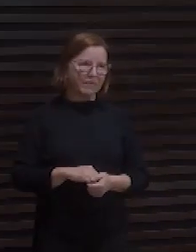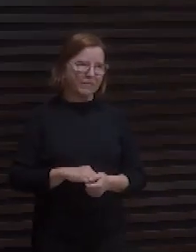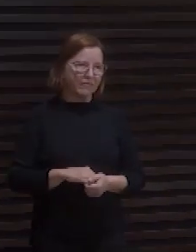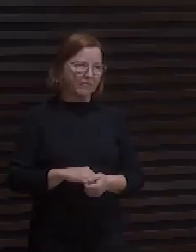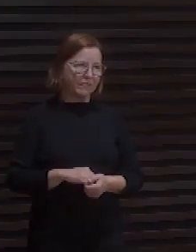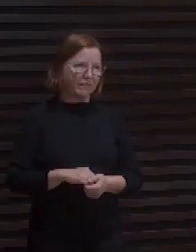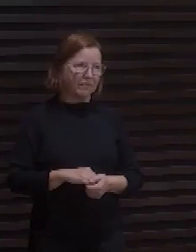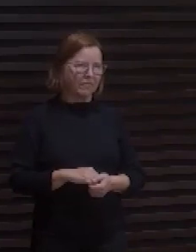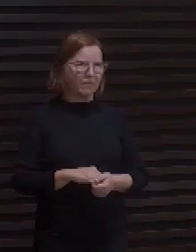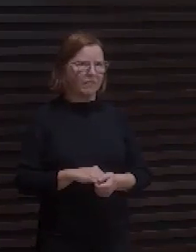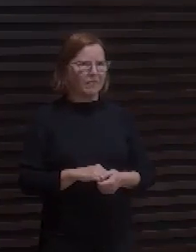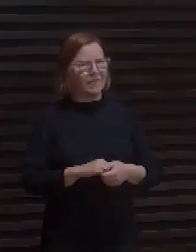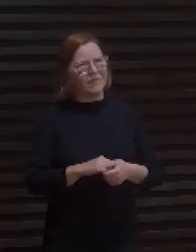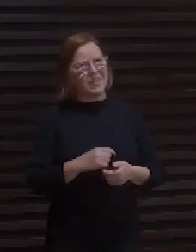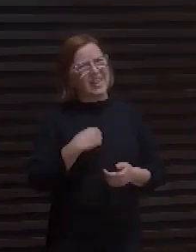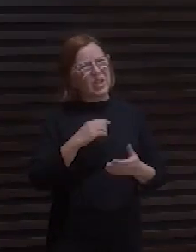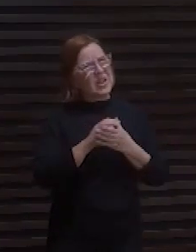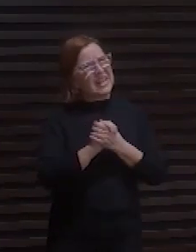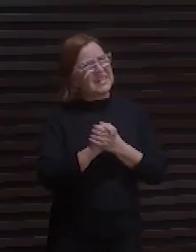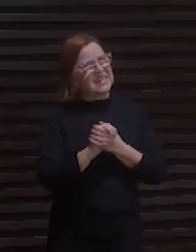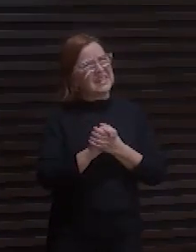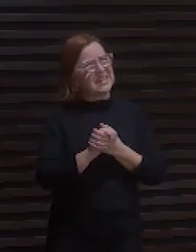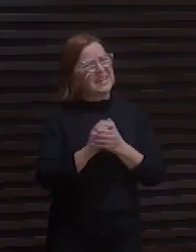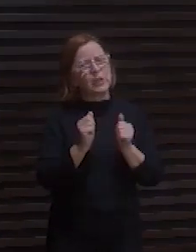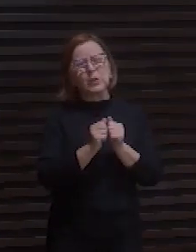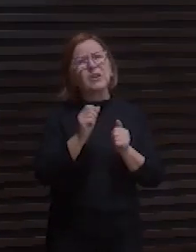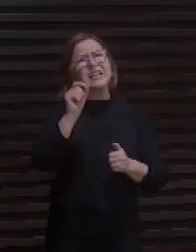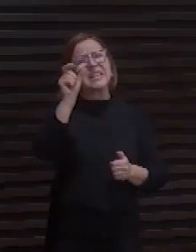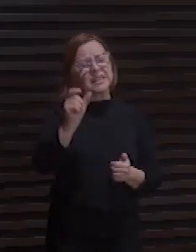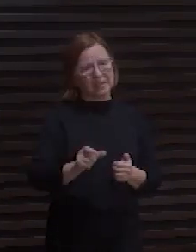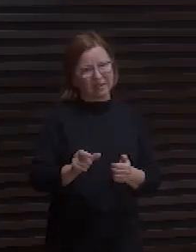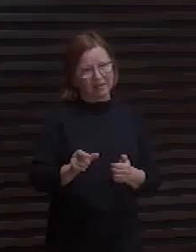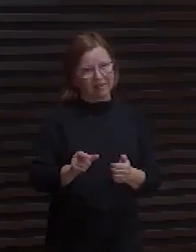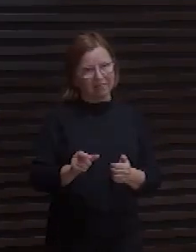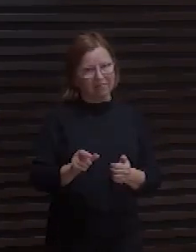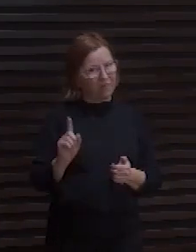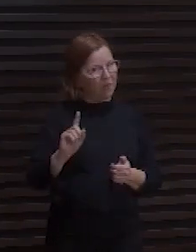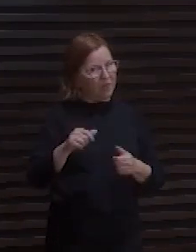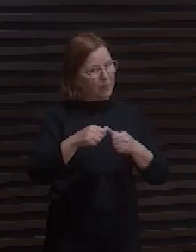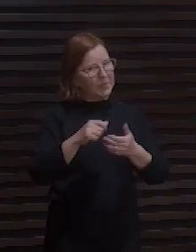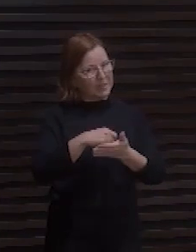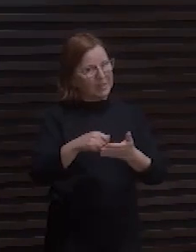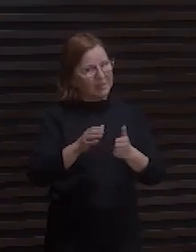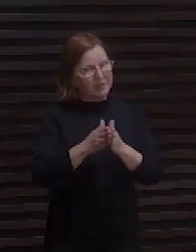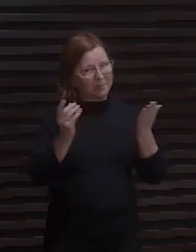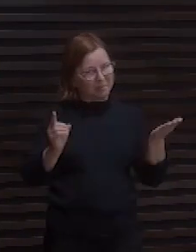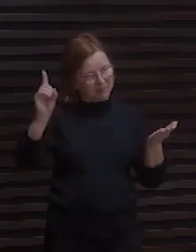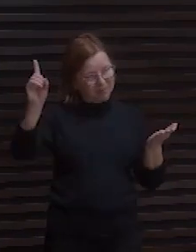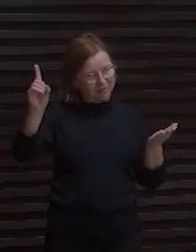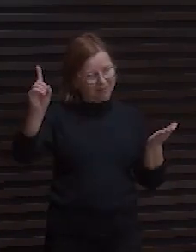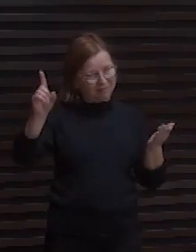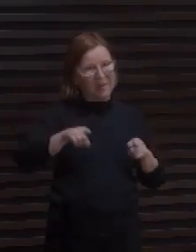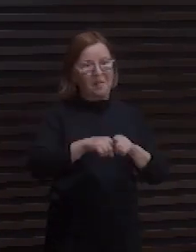Com quem eu devo me casar? Não está escrito lá. Mas o que está lá, você é responsável por isso. E eu